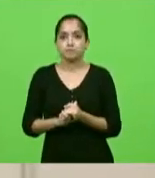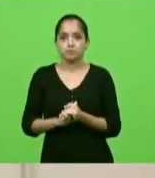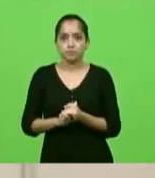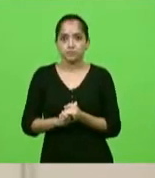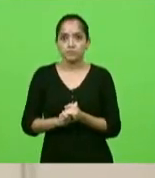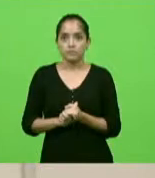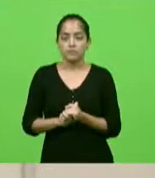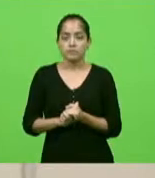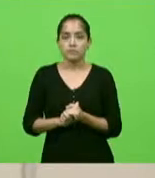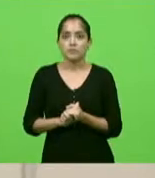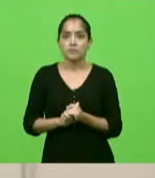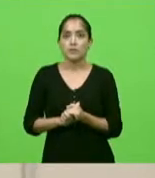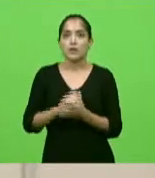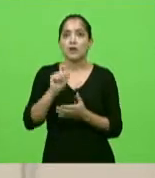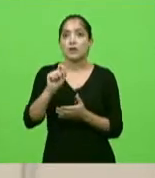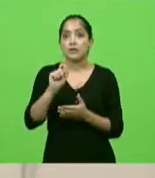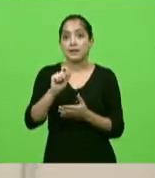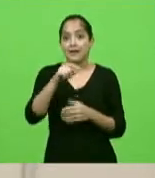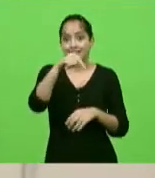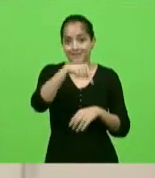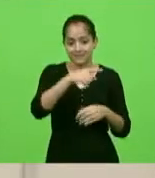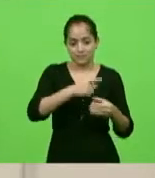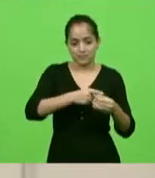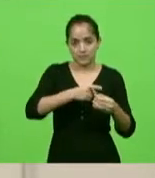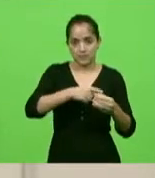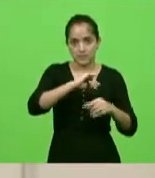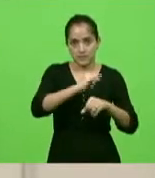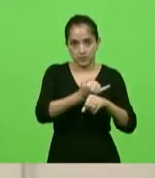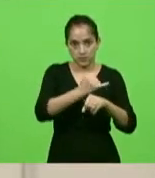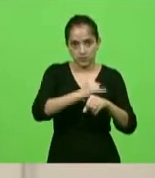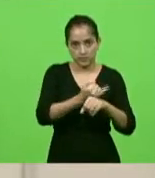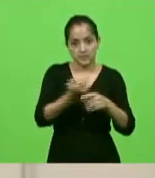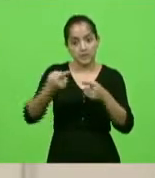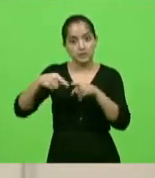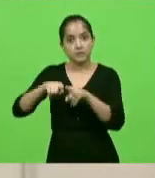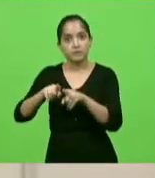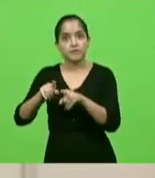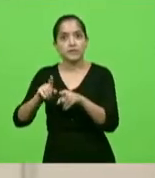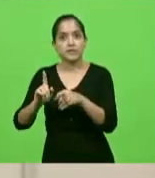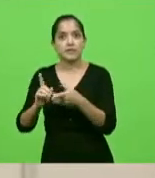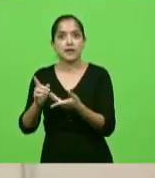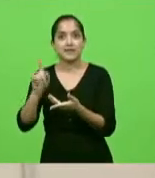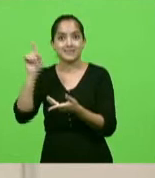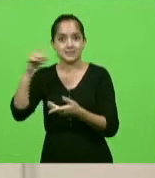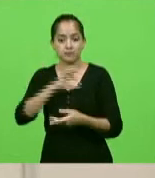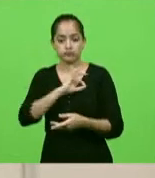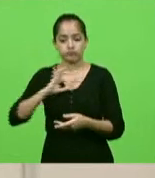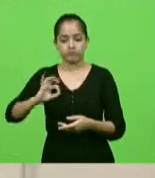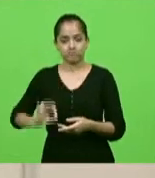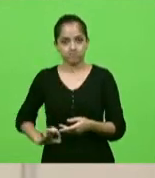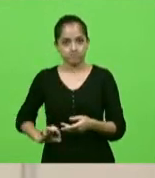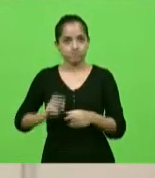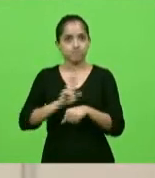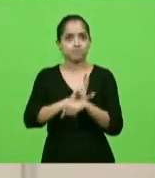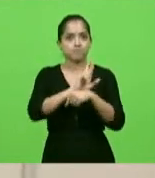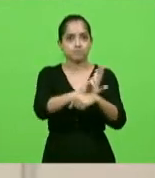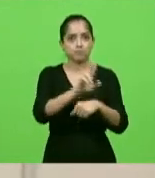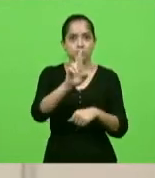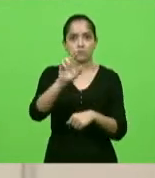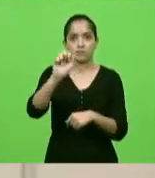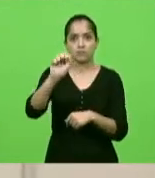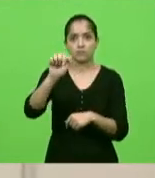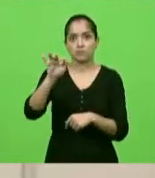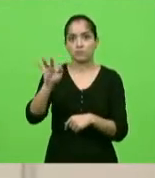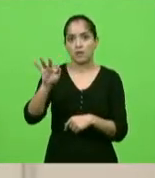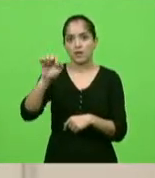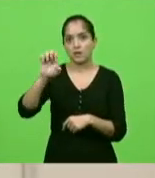Business, Eireli, com sede em Joinville, e filiais na China, representada por Rafael